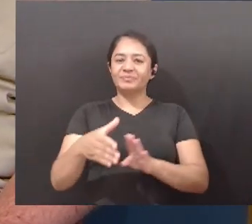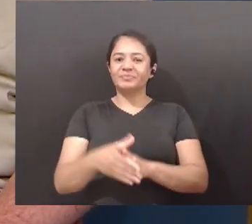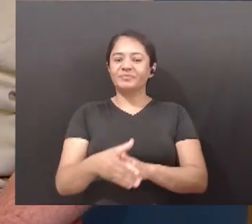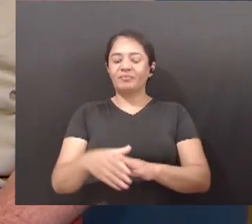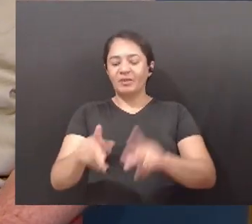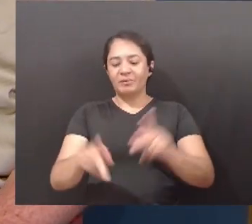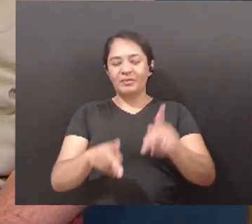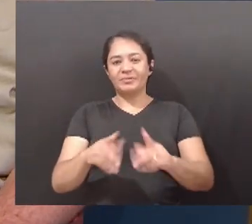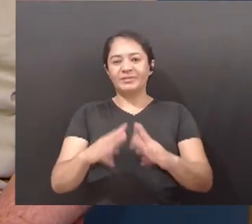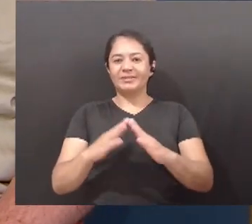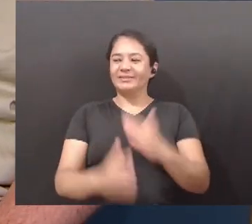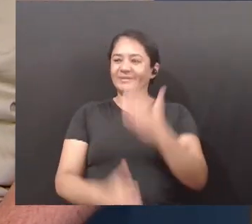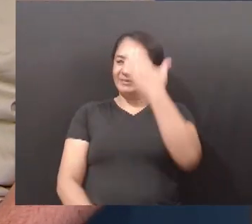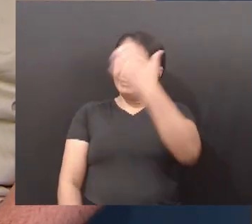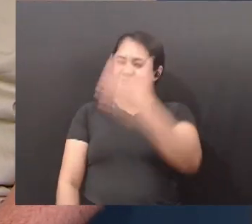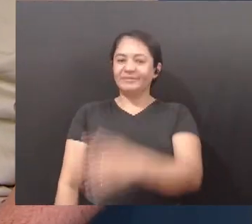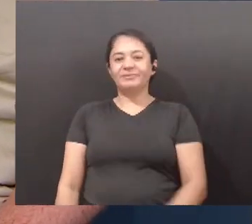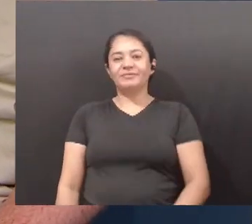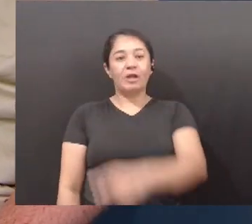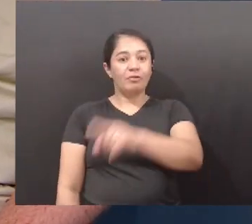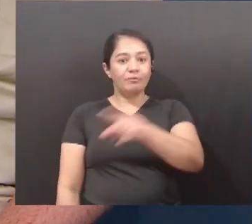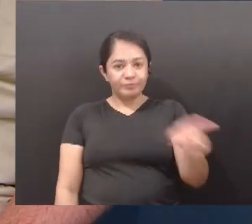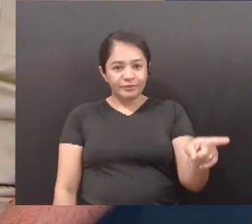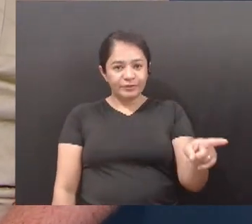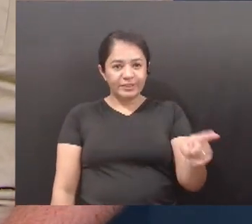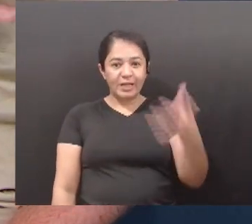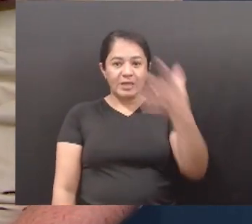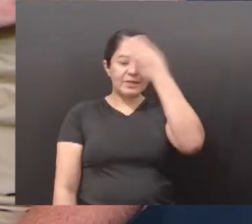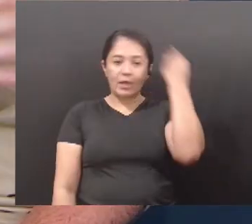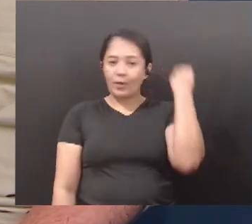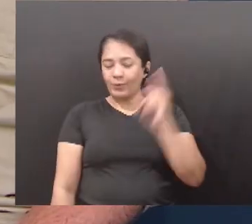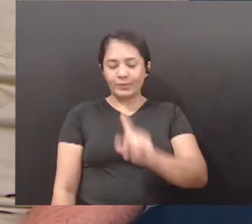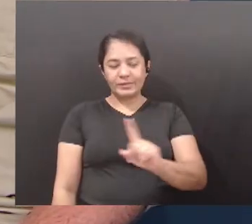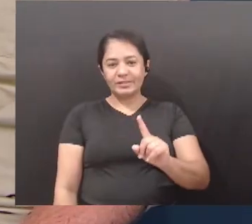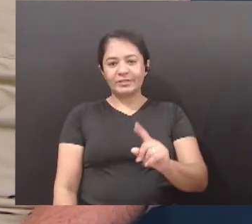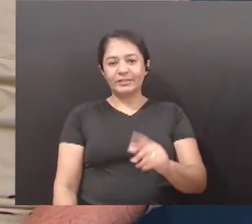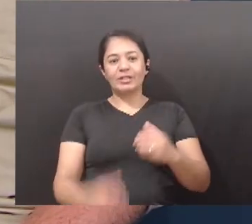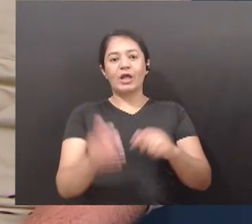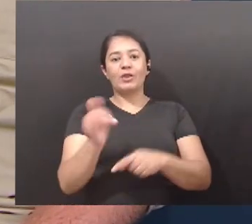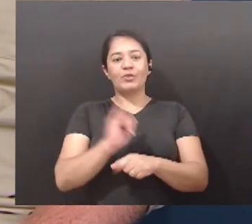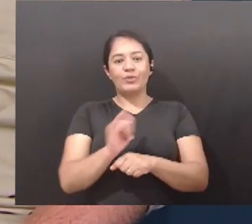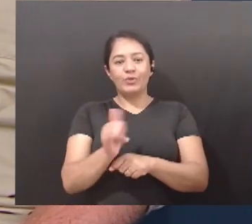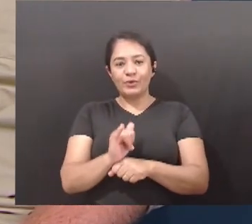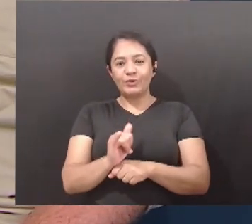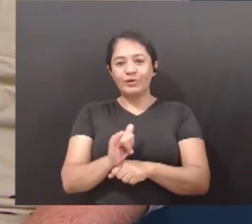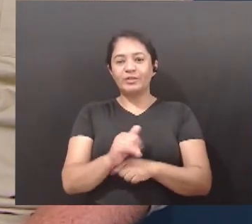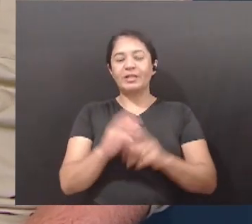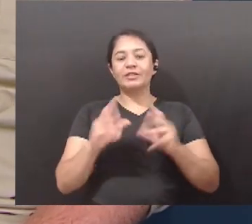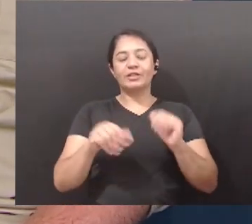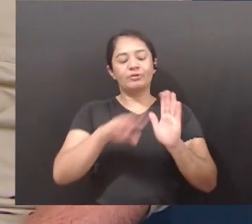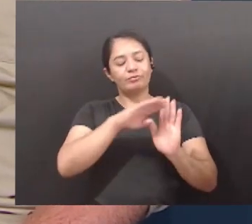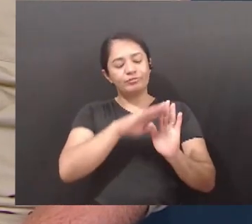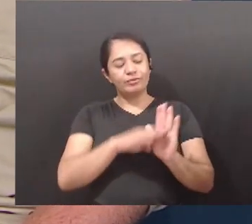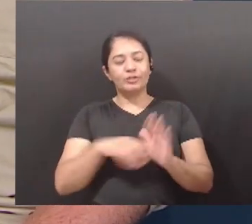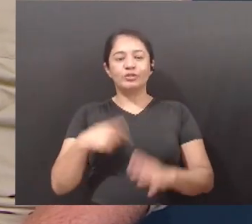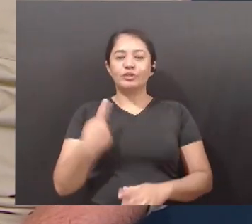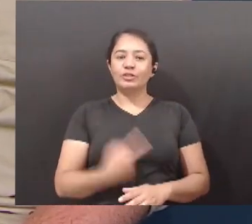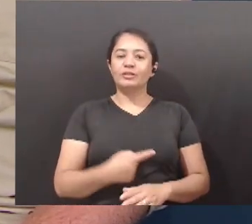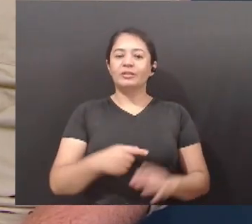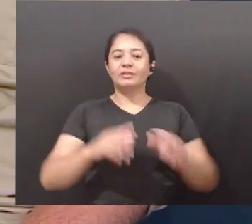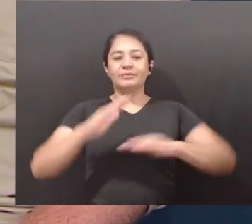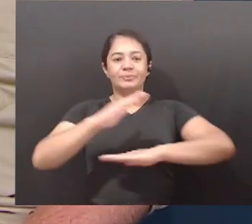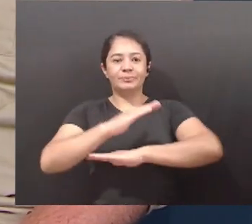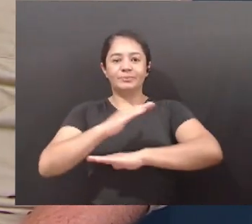obrigado. E pessoal, não se esqueça de nos seguir no YouTube, onde tem toda a nossa programação lá, TV Câmara Campinas, tem o De Olho